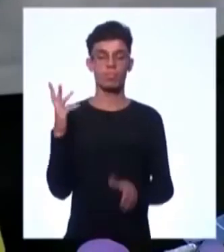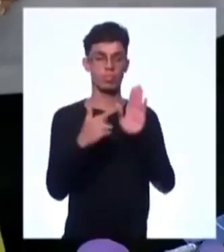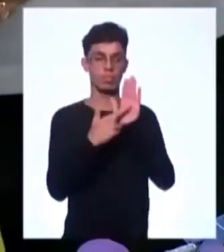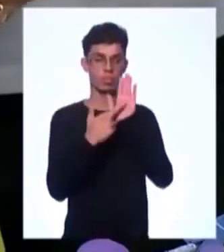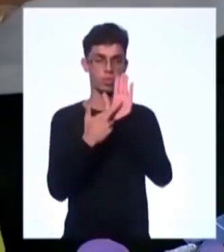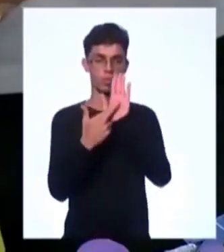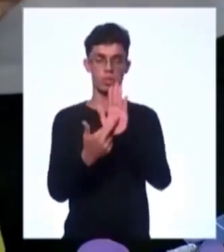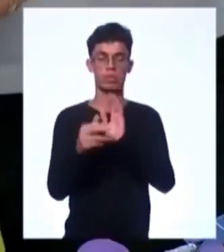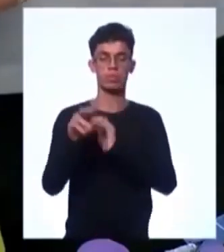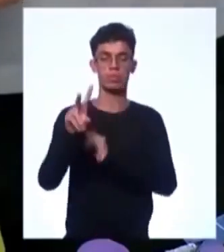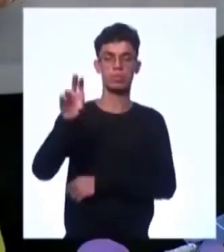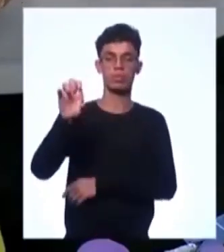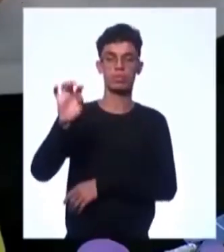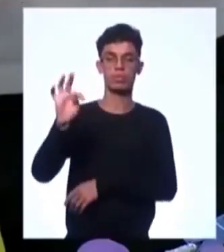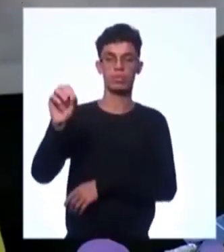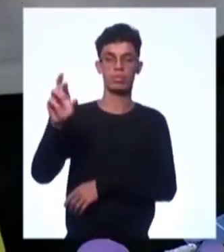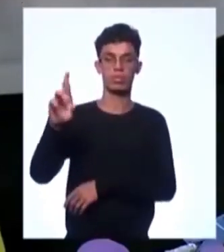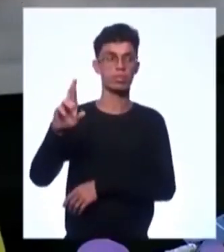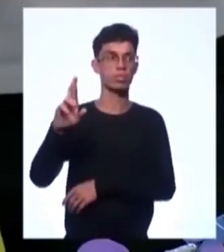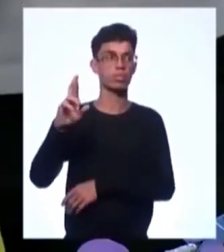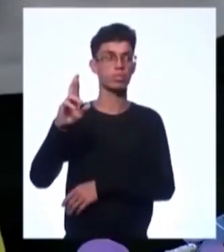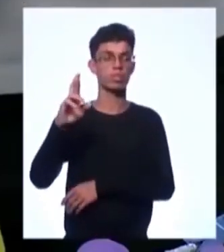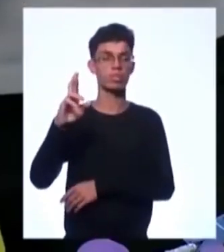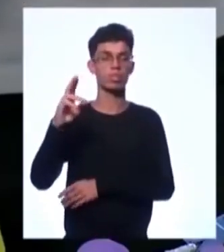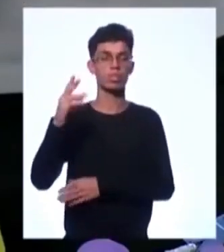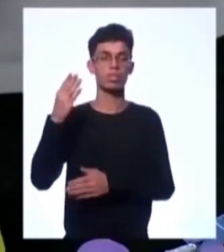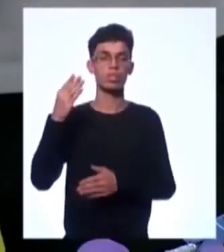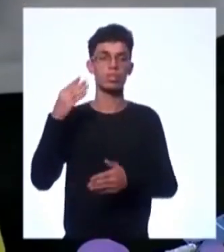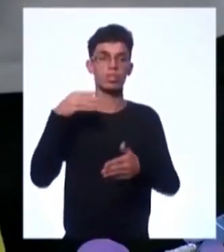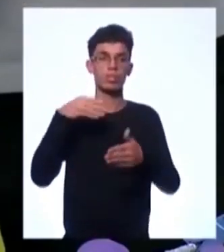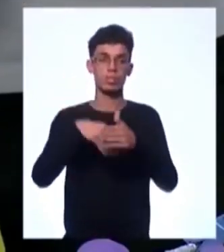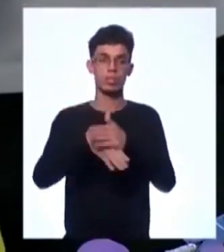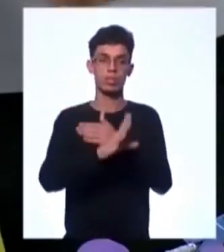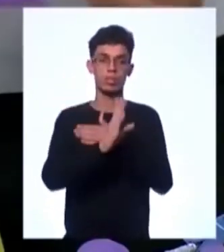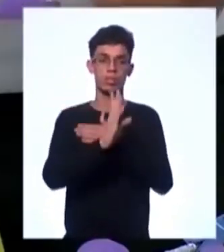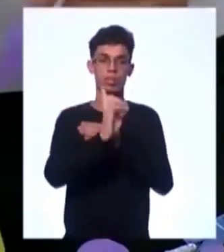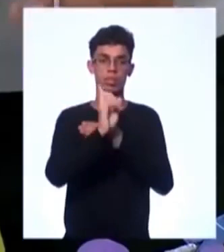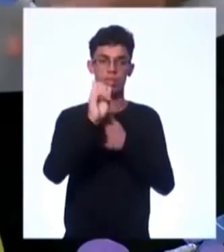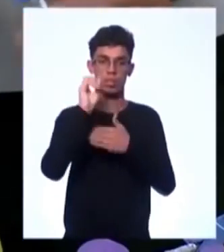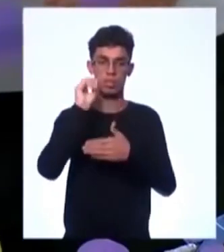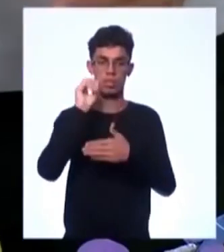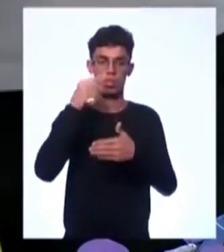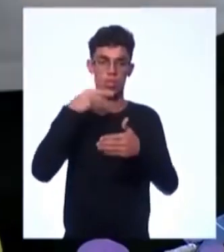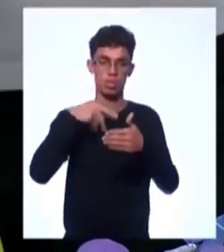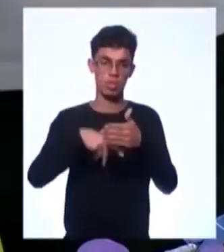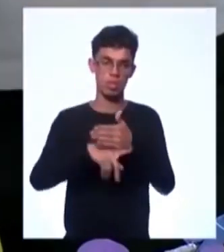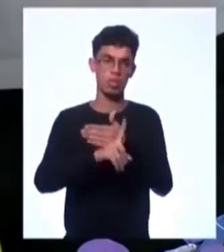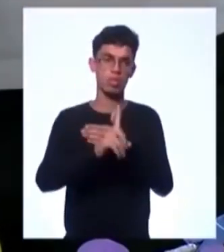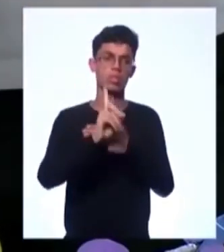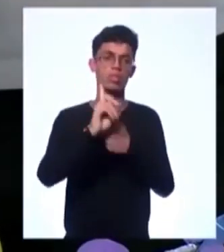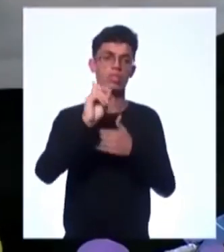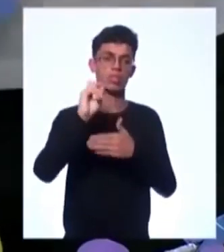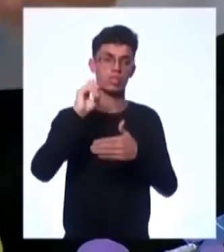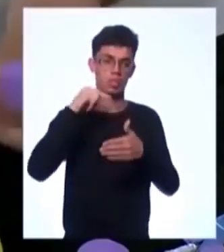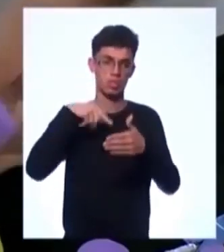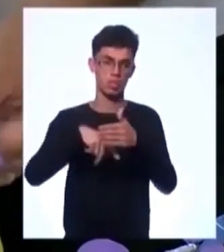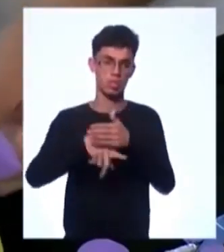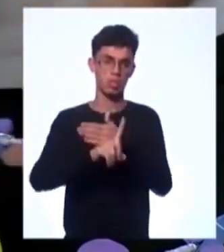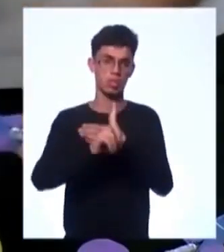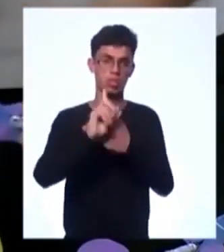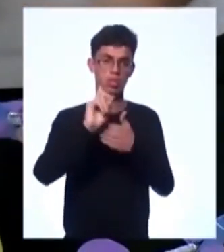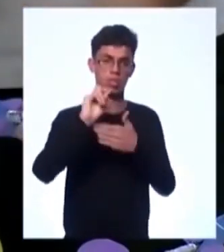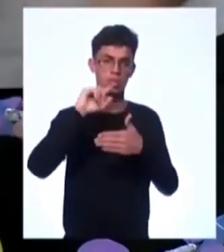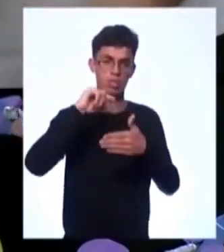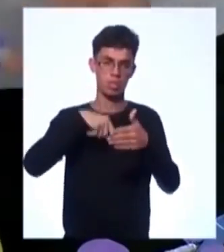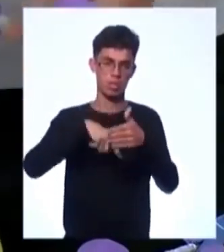aí o vetor campo magnético entrando e saindo de um plano, né? Entrando no plano e